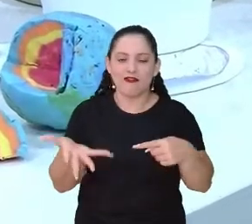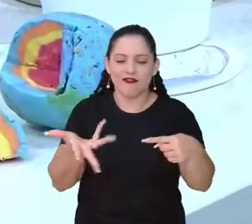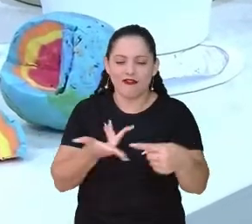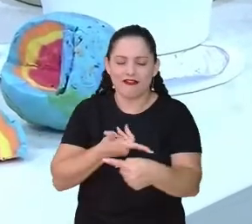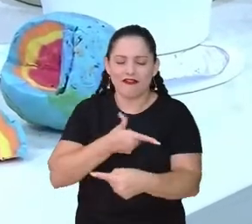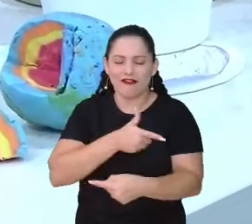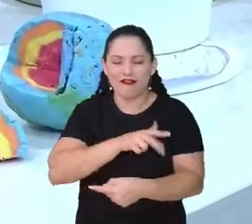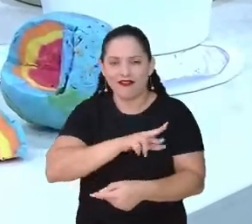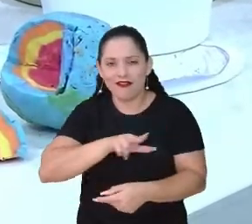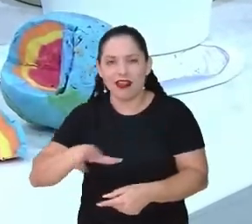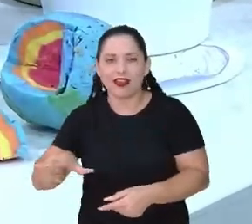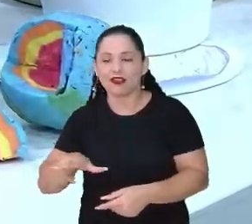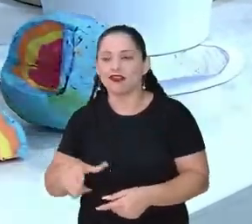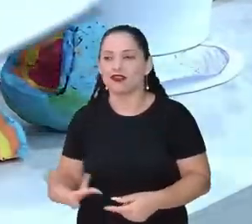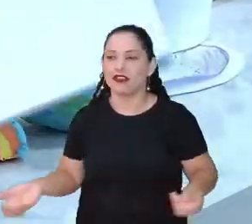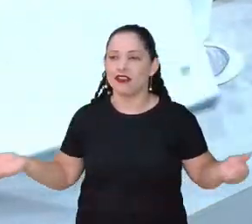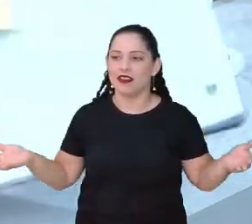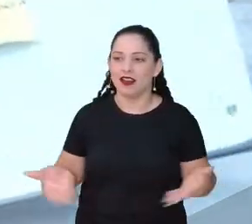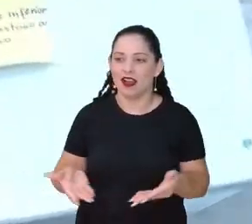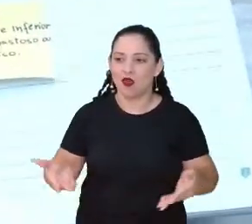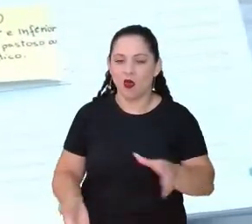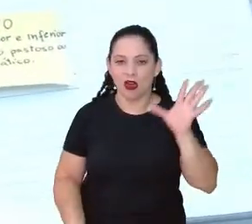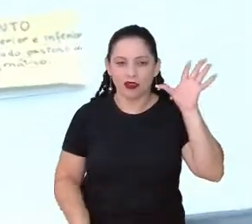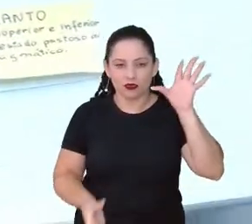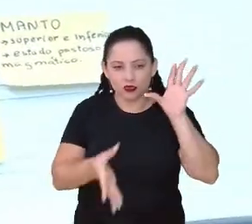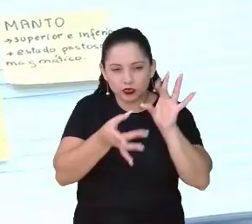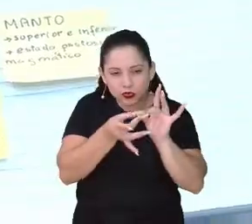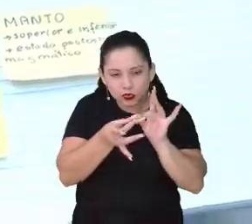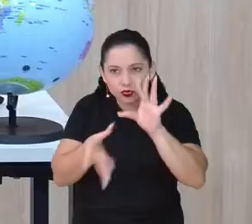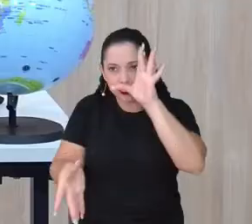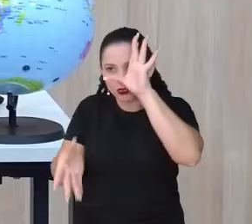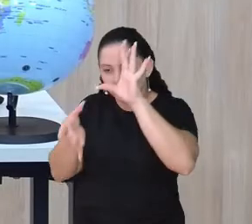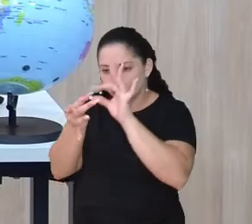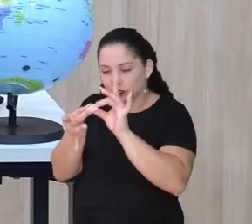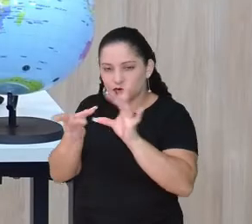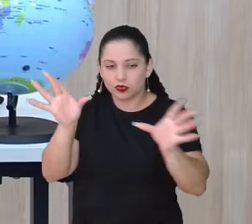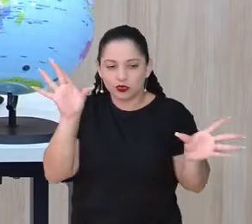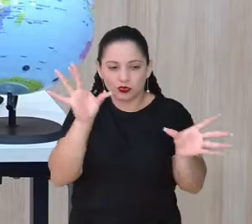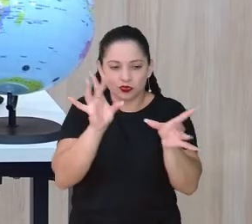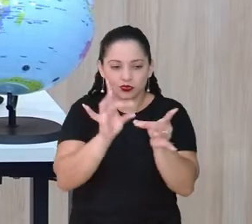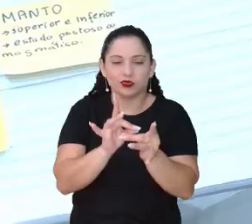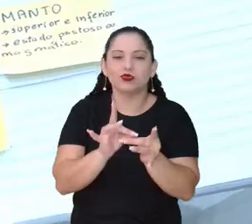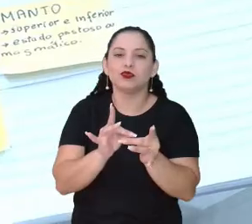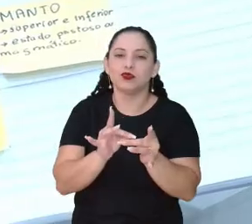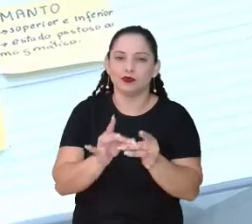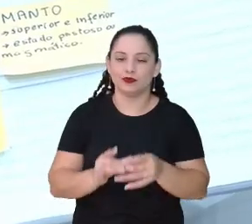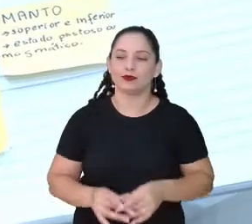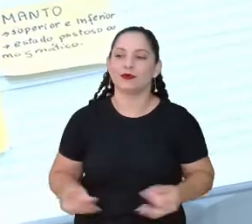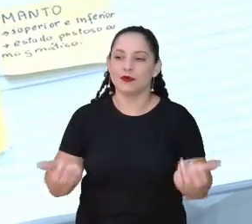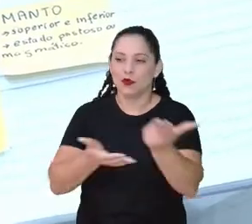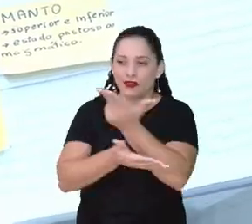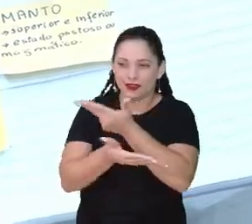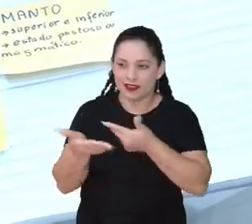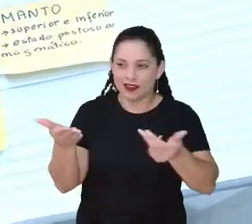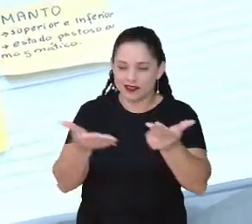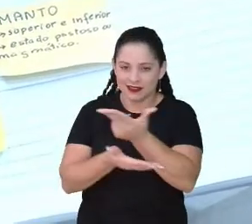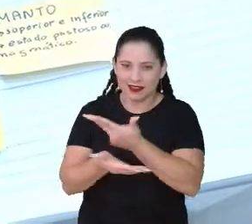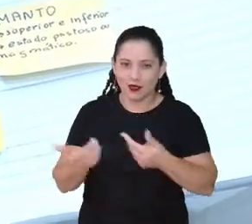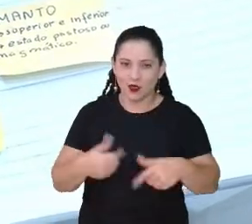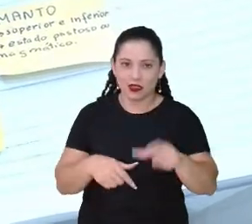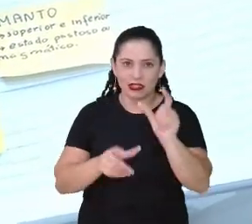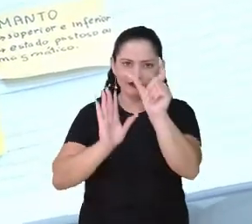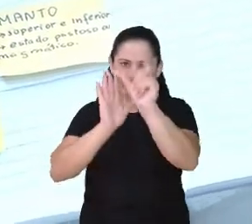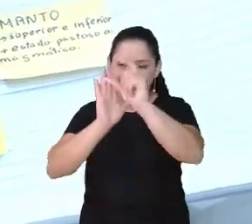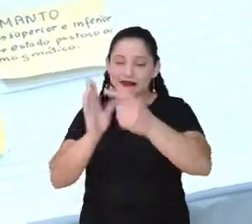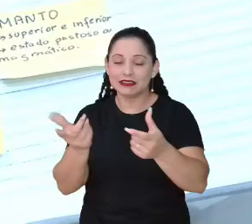vou juntar cada uma dessas partes representando. Então, eu desenhei e eu escrevi.